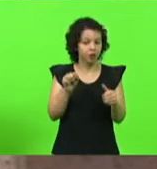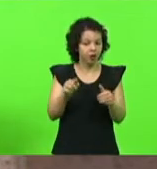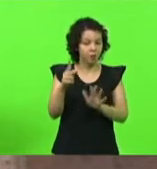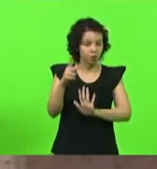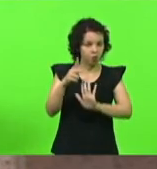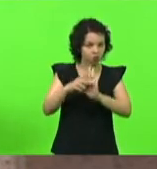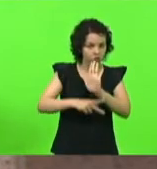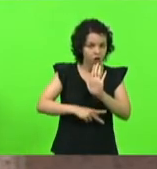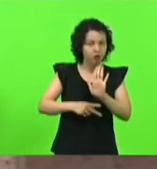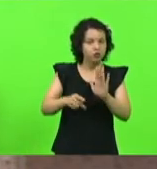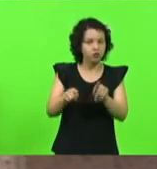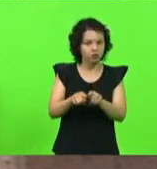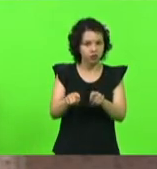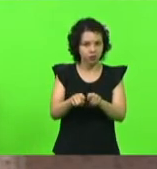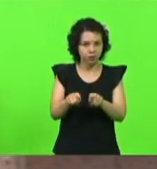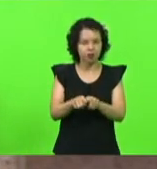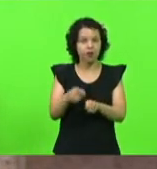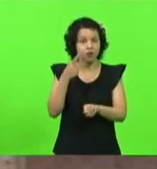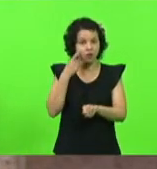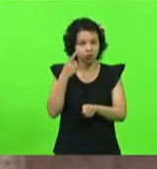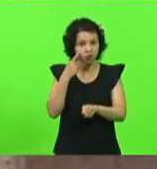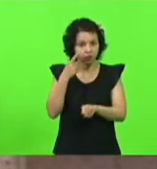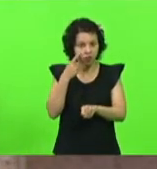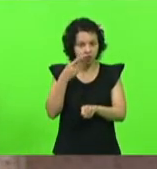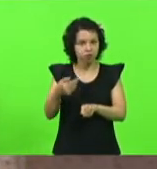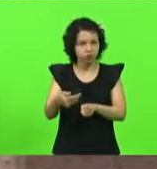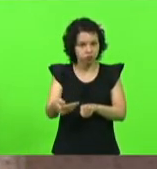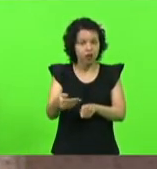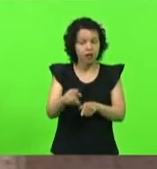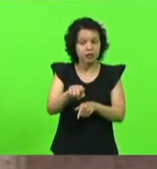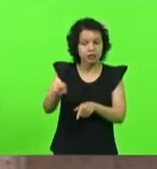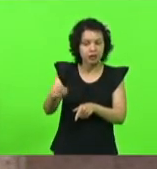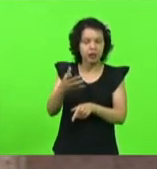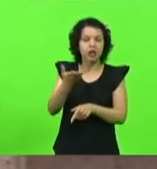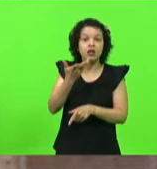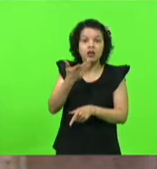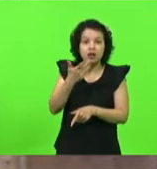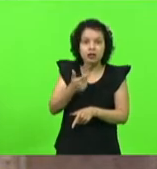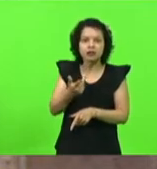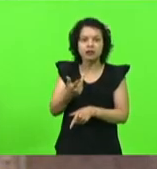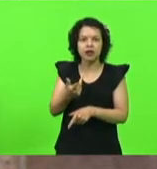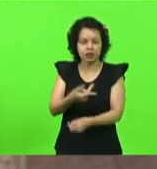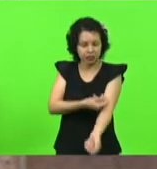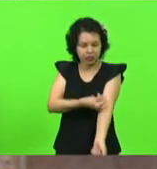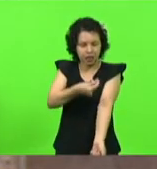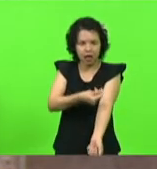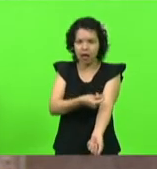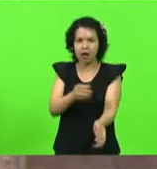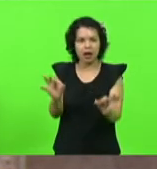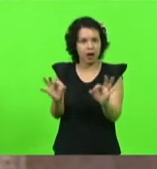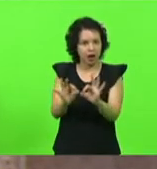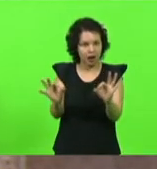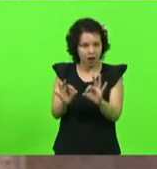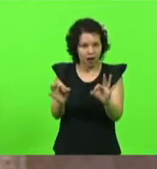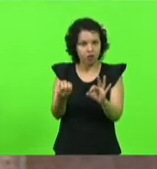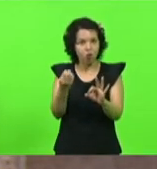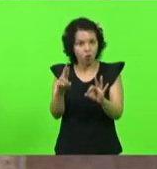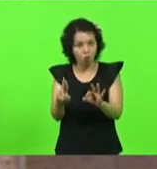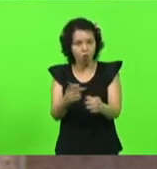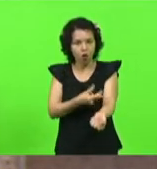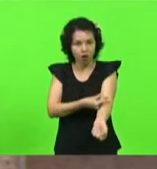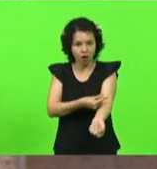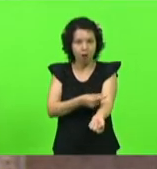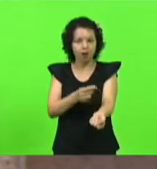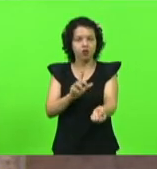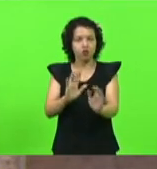também a busca ativa das crianças que não fizeram o teste ou que fizeram o teste do